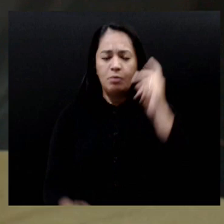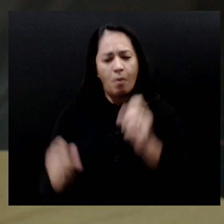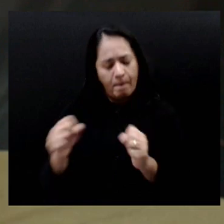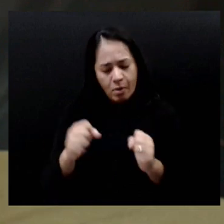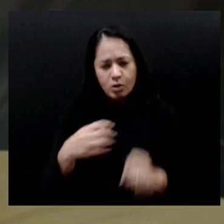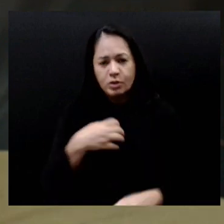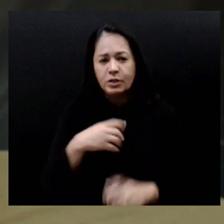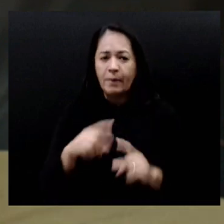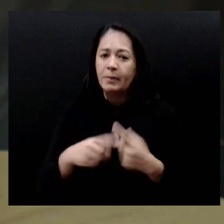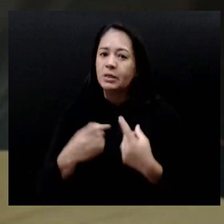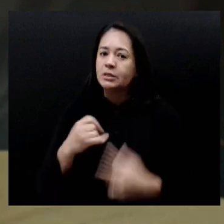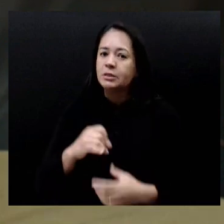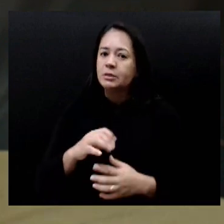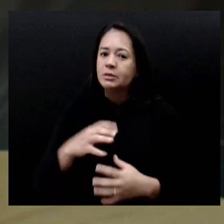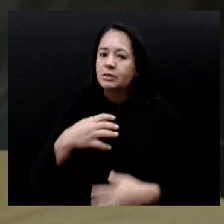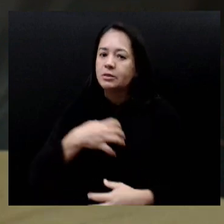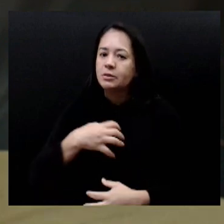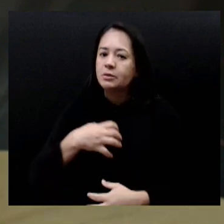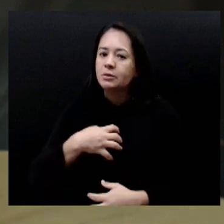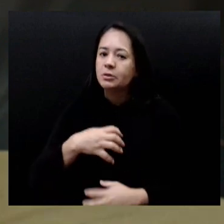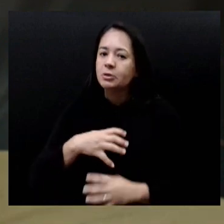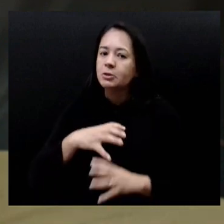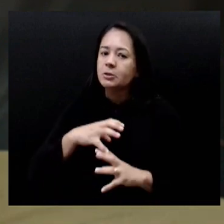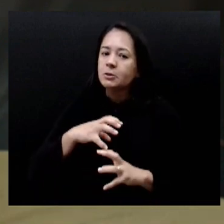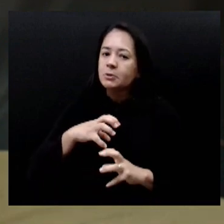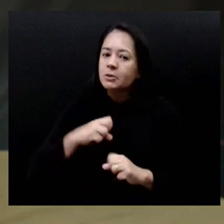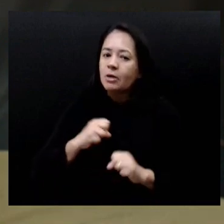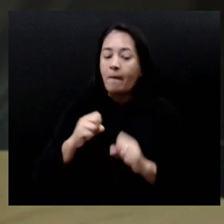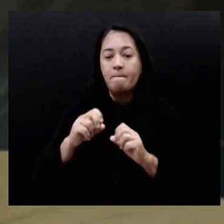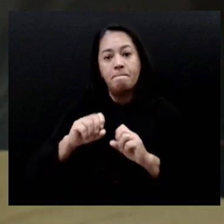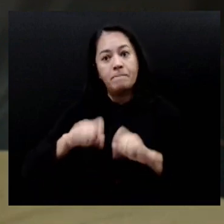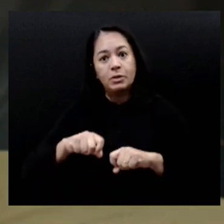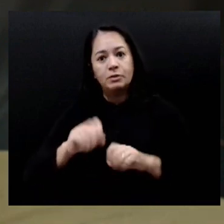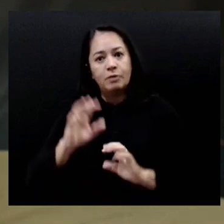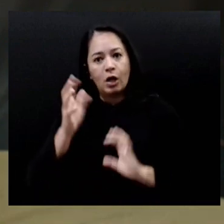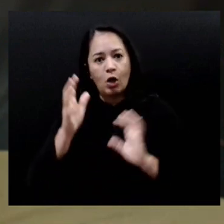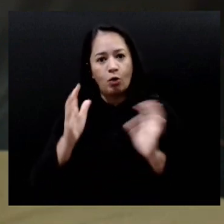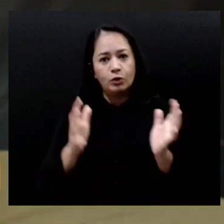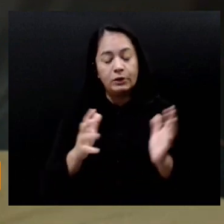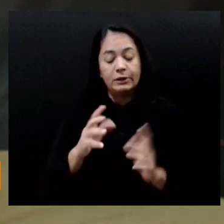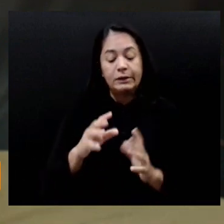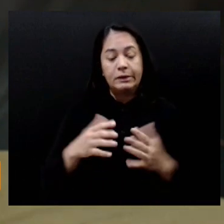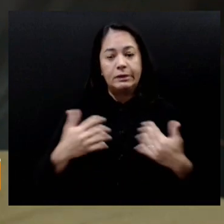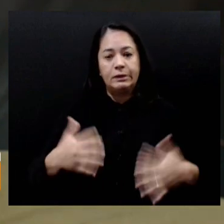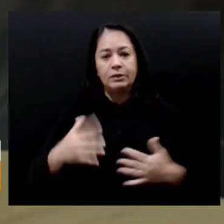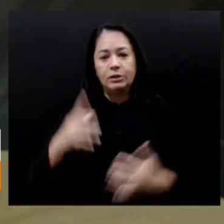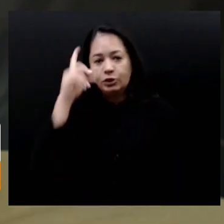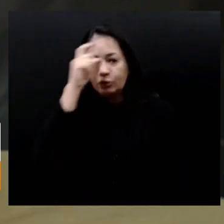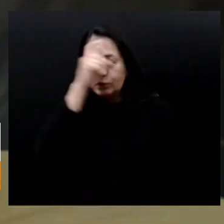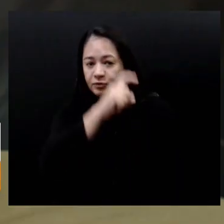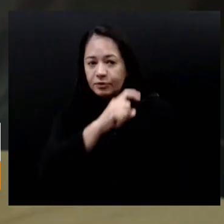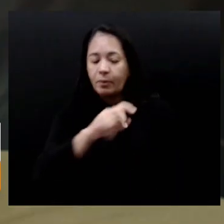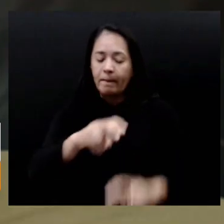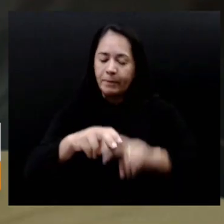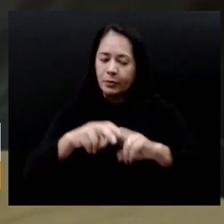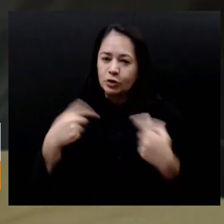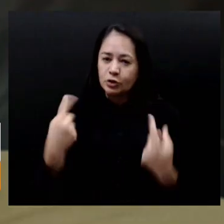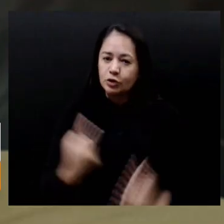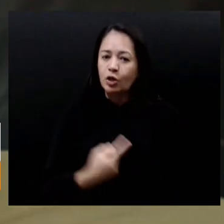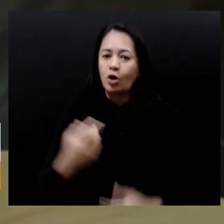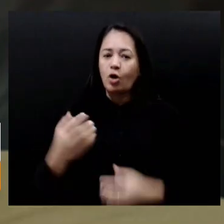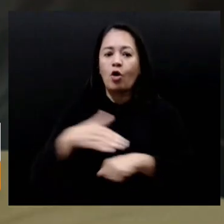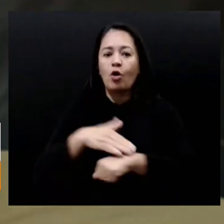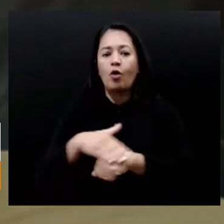pode nos colocar em situações difíceis, emocionais, sociais e até legais. E é exatamente sobre isso que a gente conversa hoje. Como